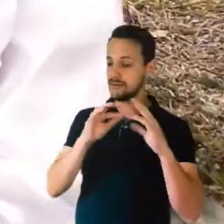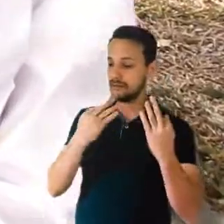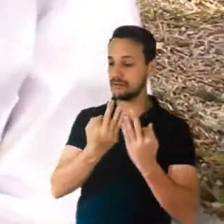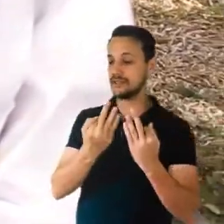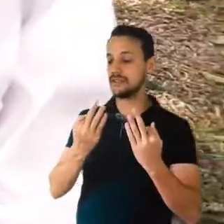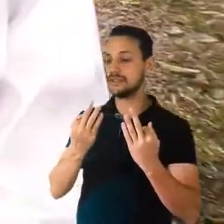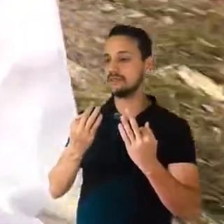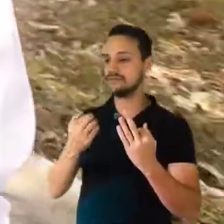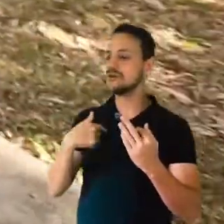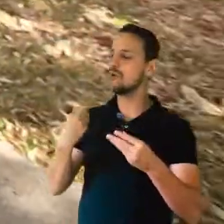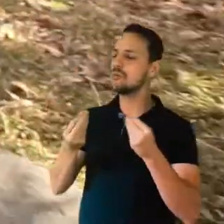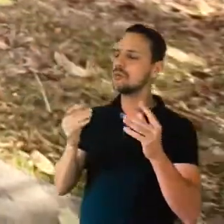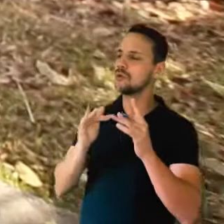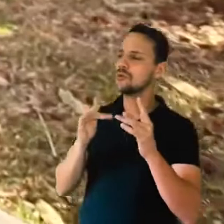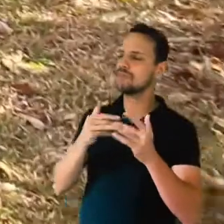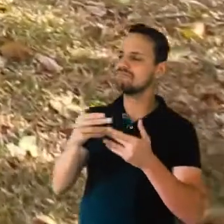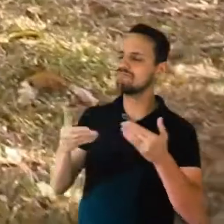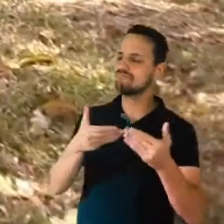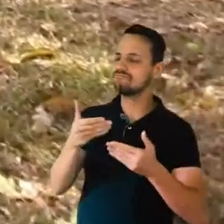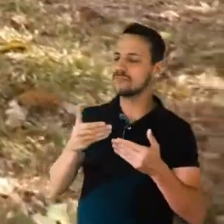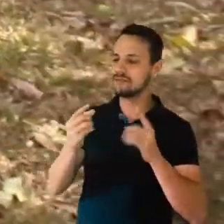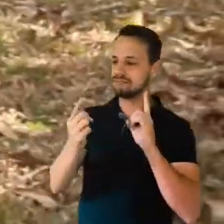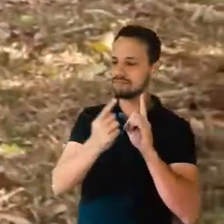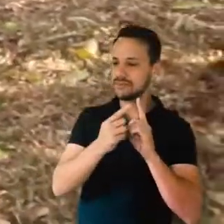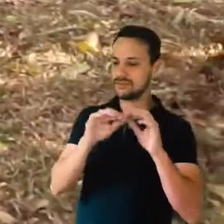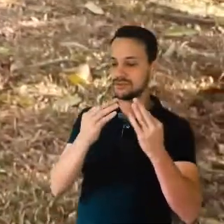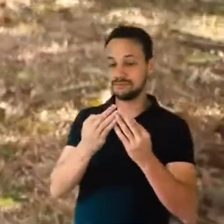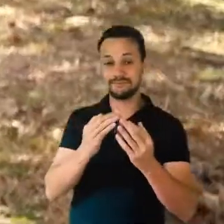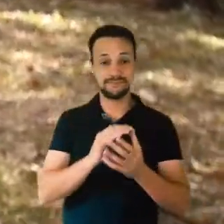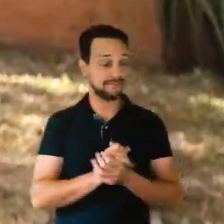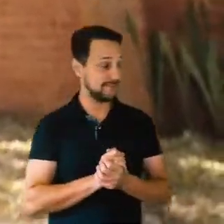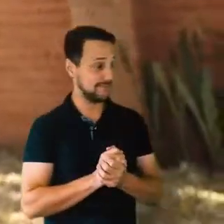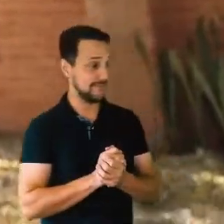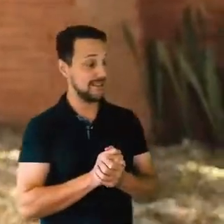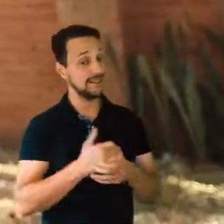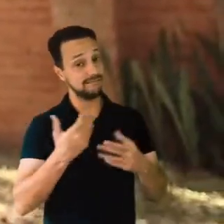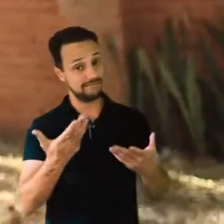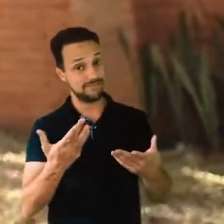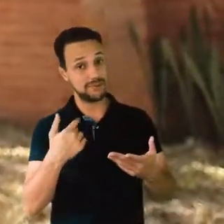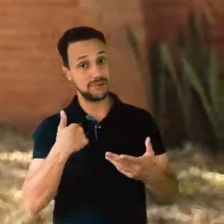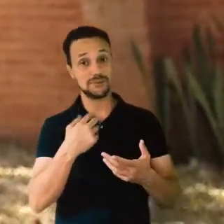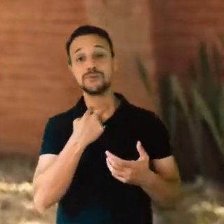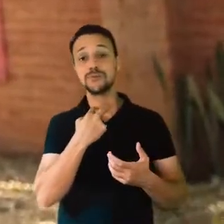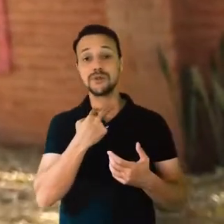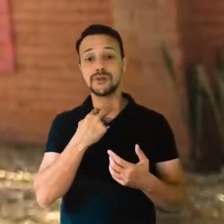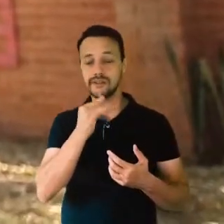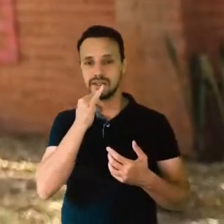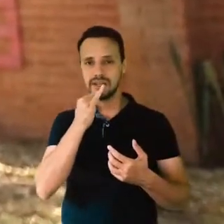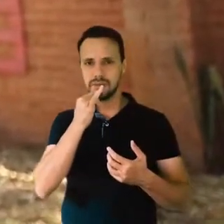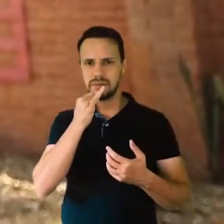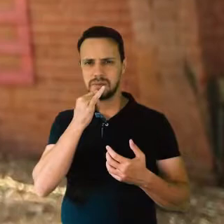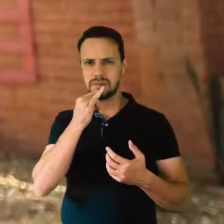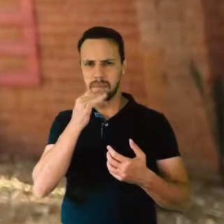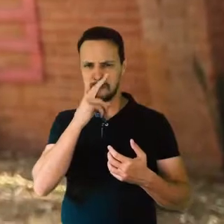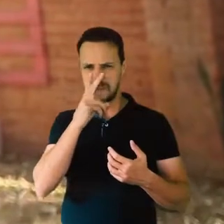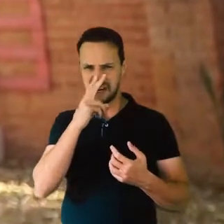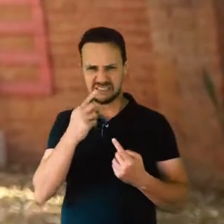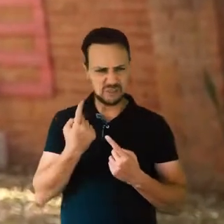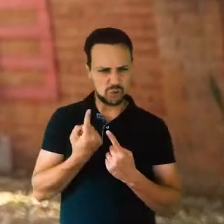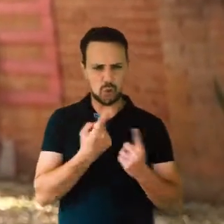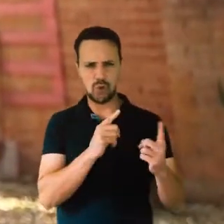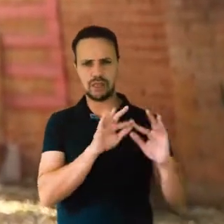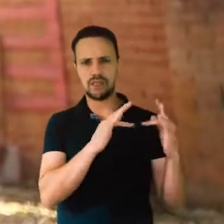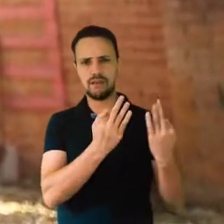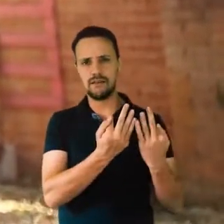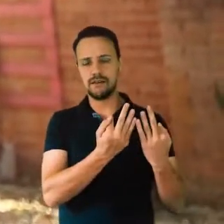ligação entre vocês, familiares, pacientes? Como é que é? A gente não pode fazer um cabo de guerra com a família. Isso é bastante